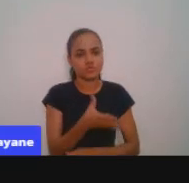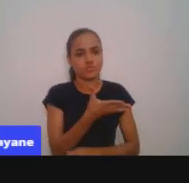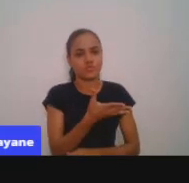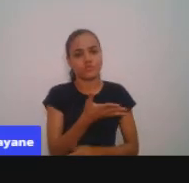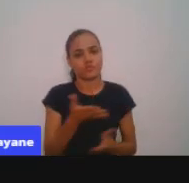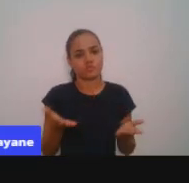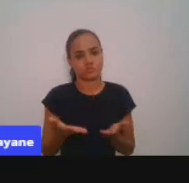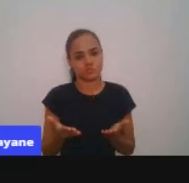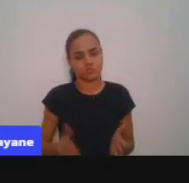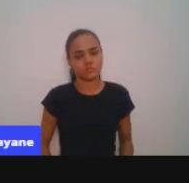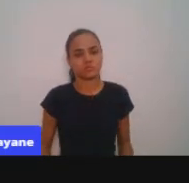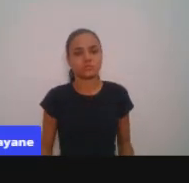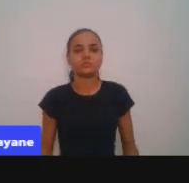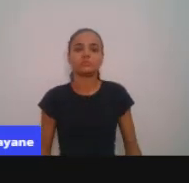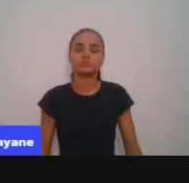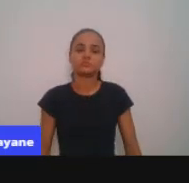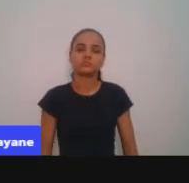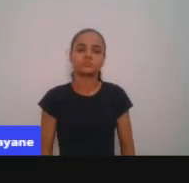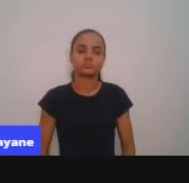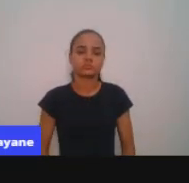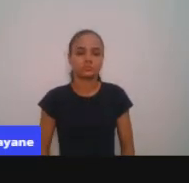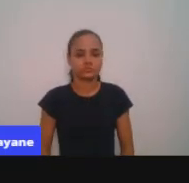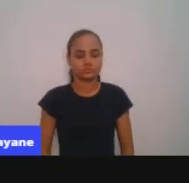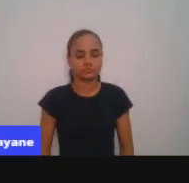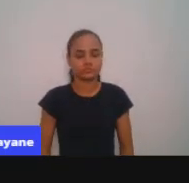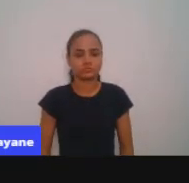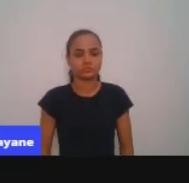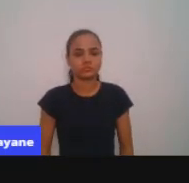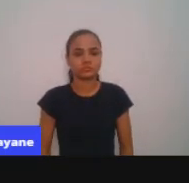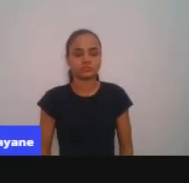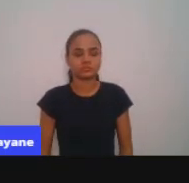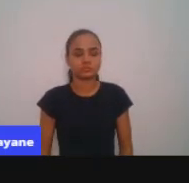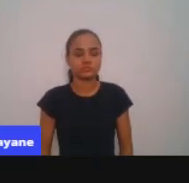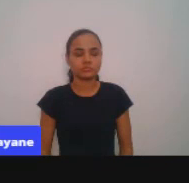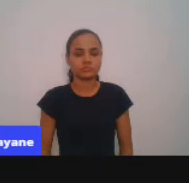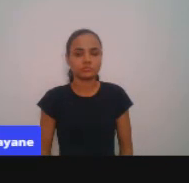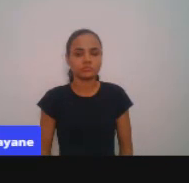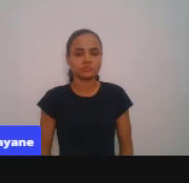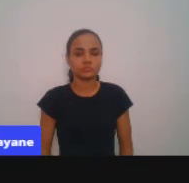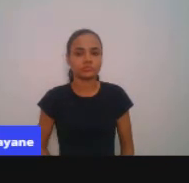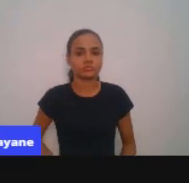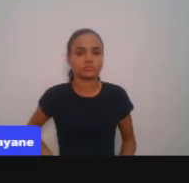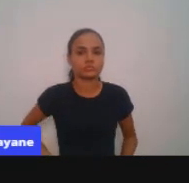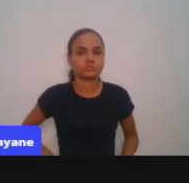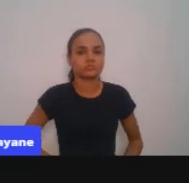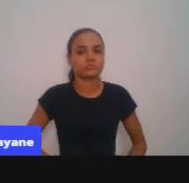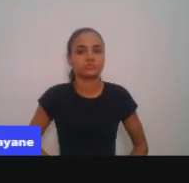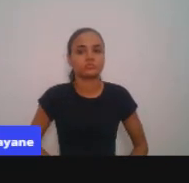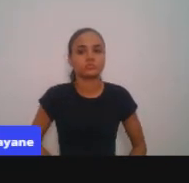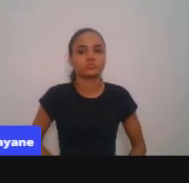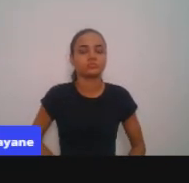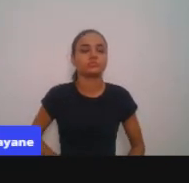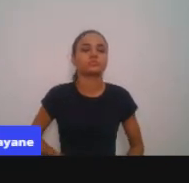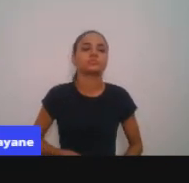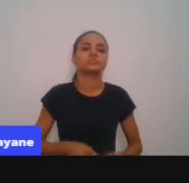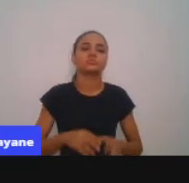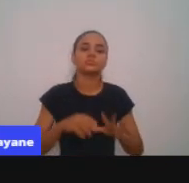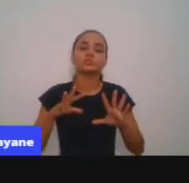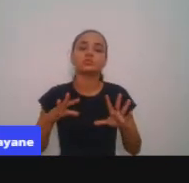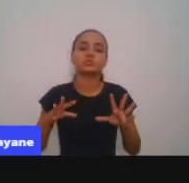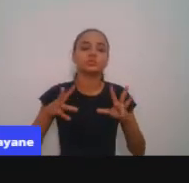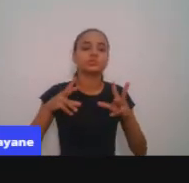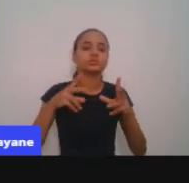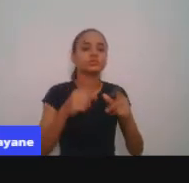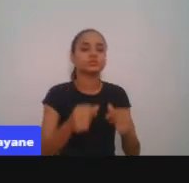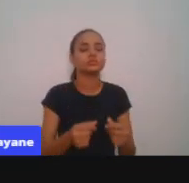Bom, e aí que tudo que nós tínhamos, que a Maiara relembrou para nós, tudo que a legislação pensou